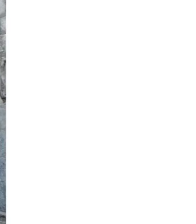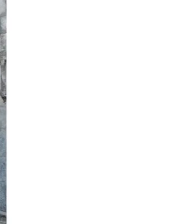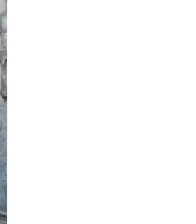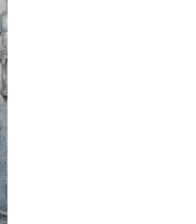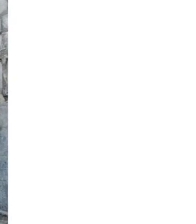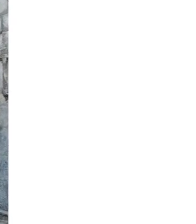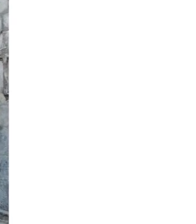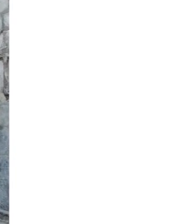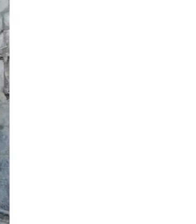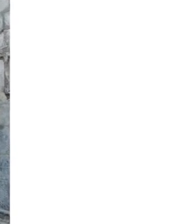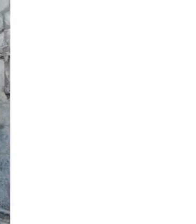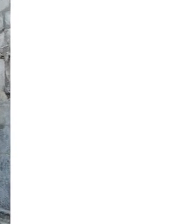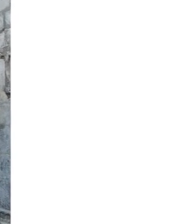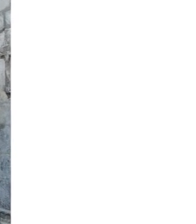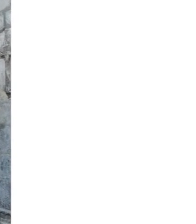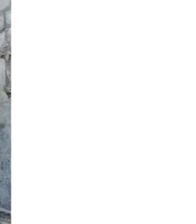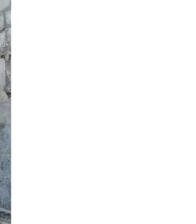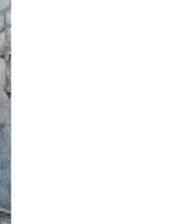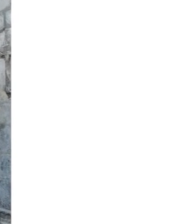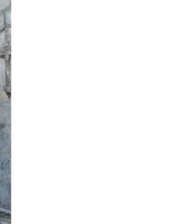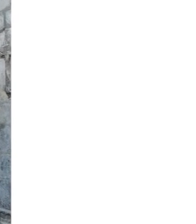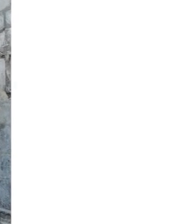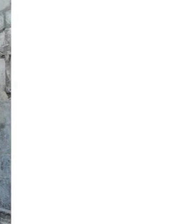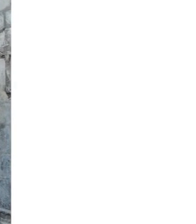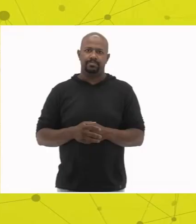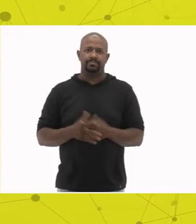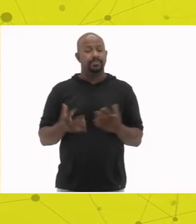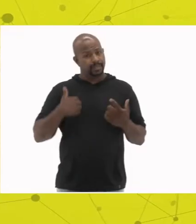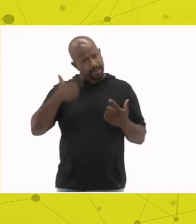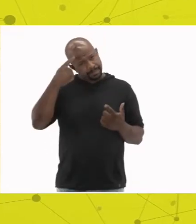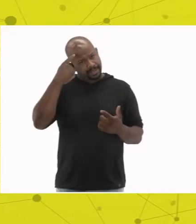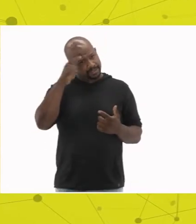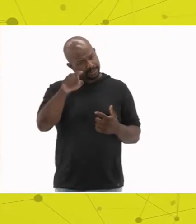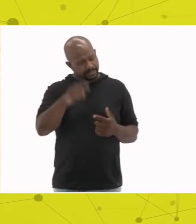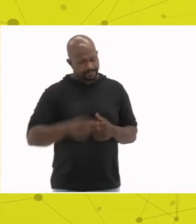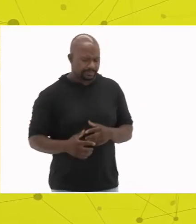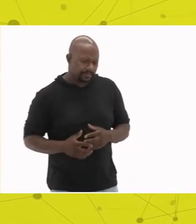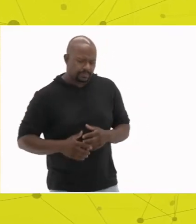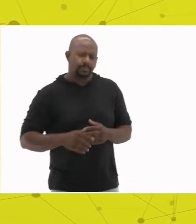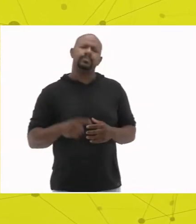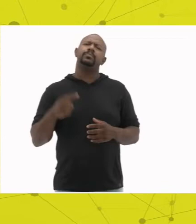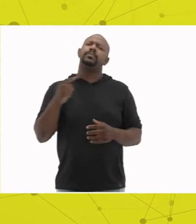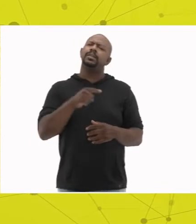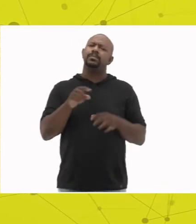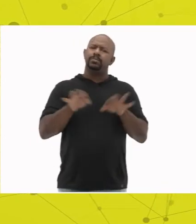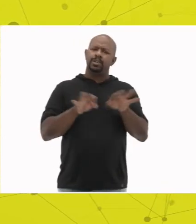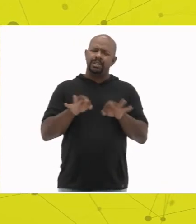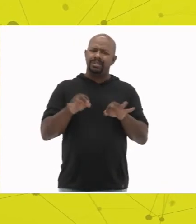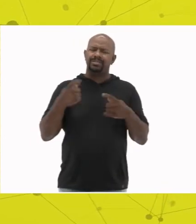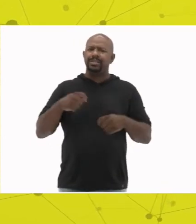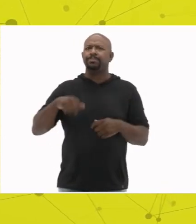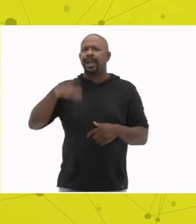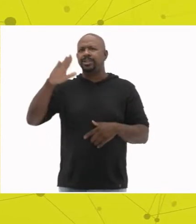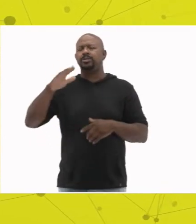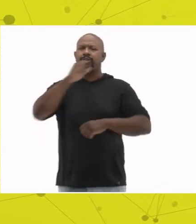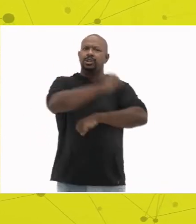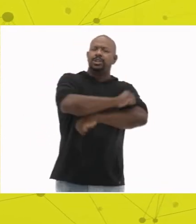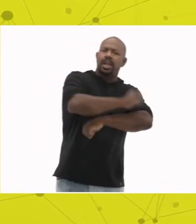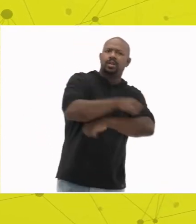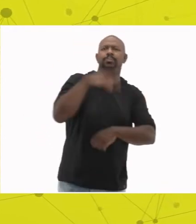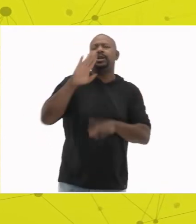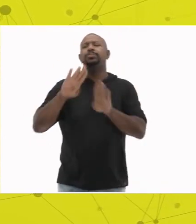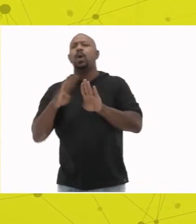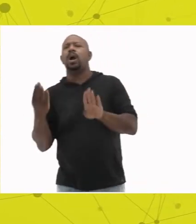madeira escura sob arcos de pedras na cor cinza. Pense então. Há no projeto mais portas ou mais